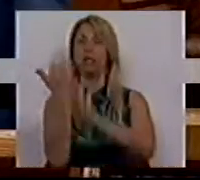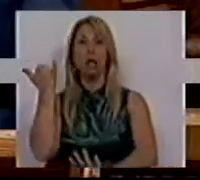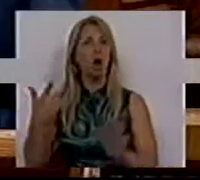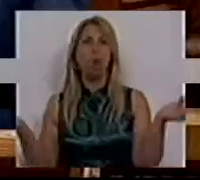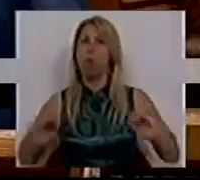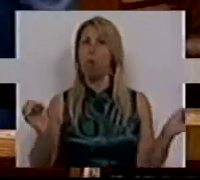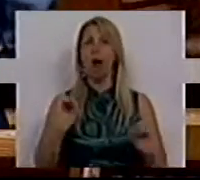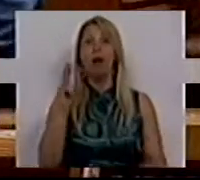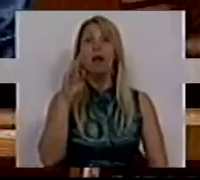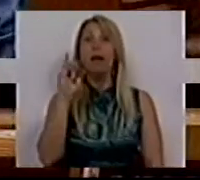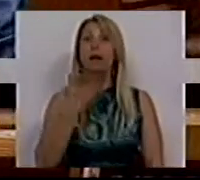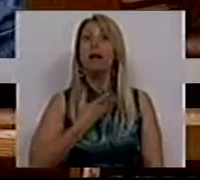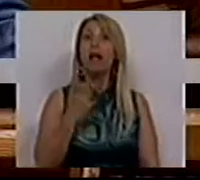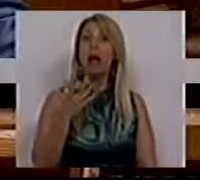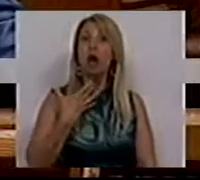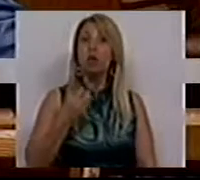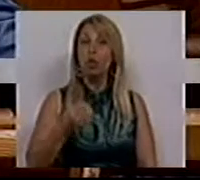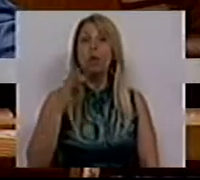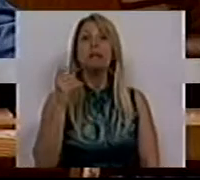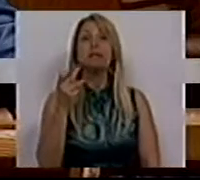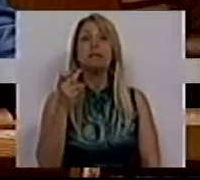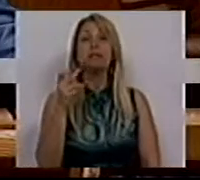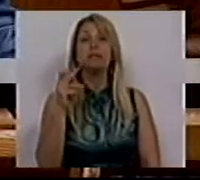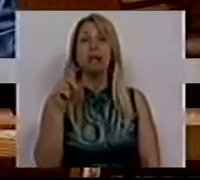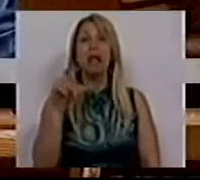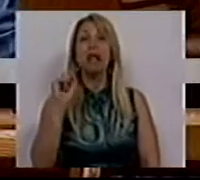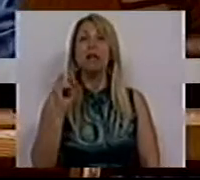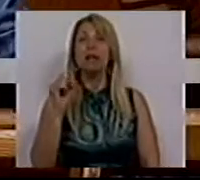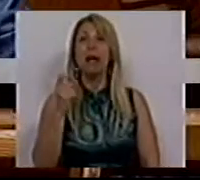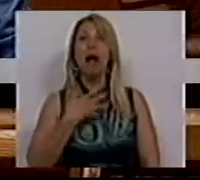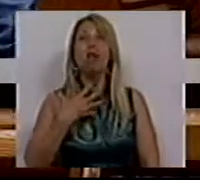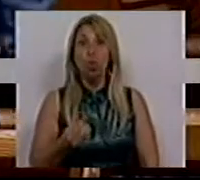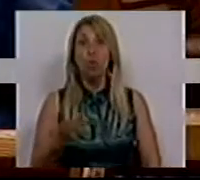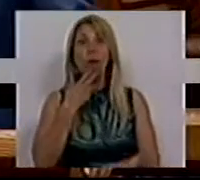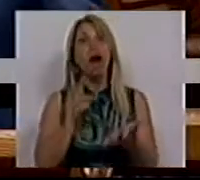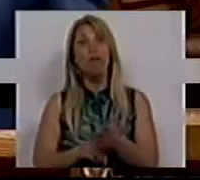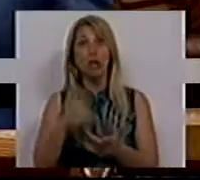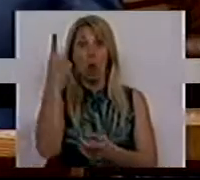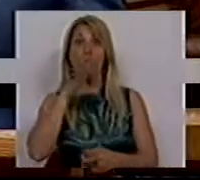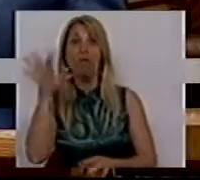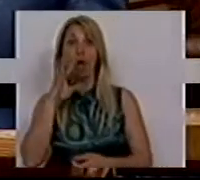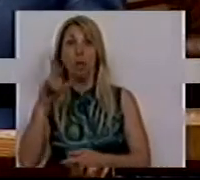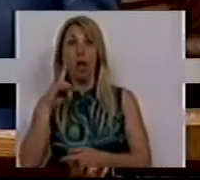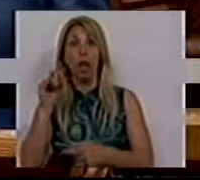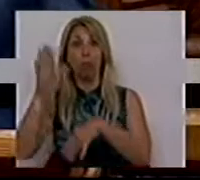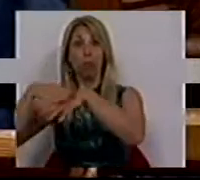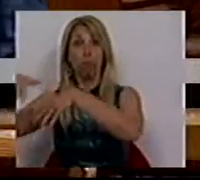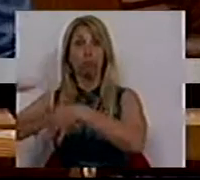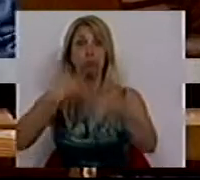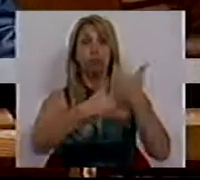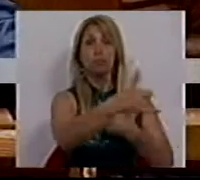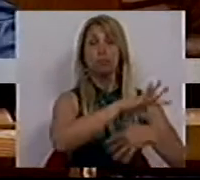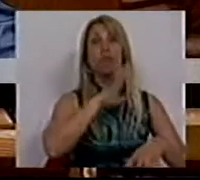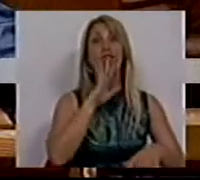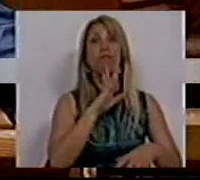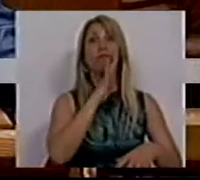Ricardo Salgado, mas a verdade é que a uma família substituiu-se outra família. Sai a família Espírito Santo para entrar